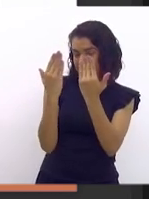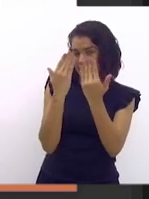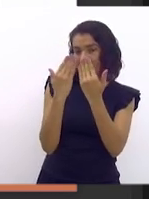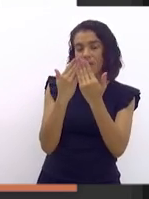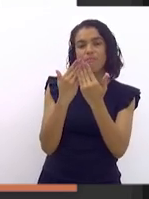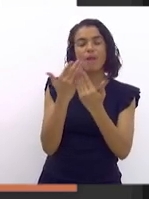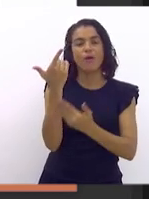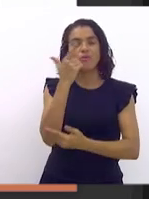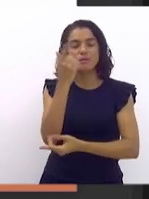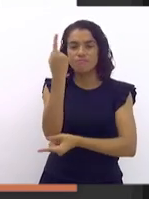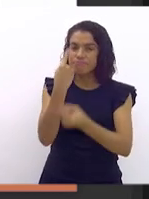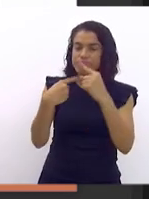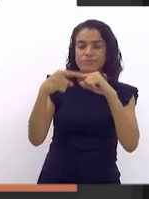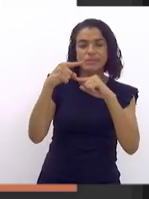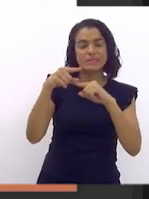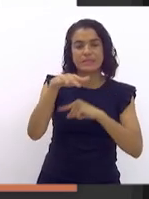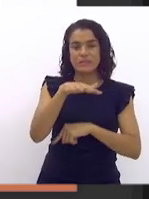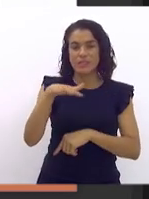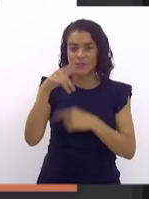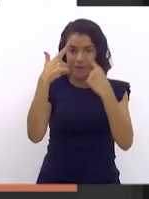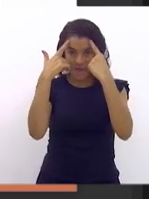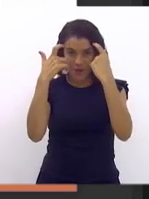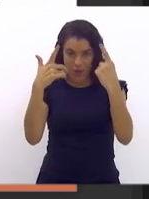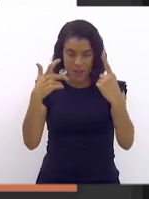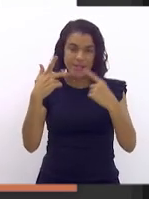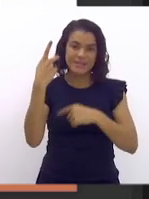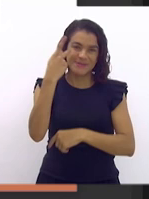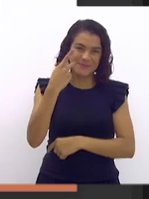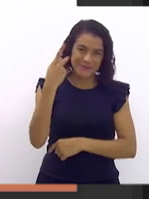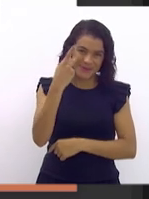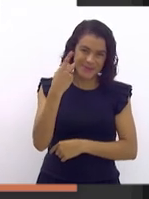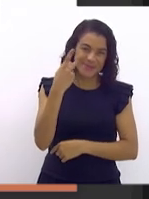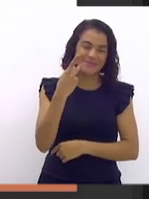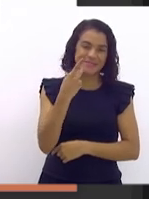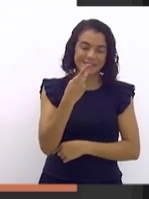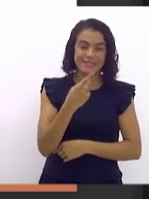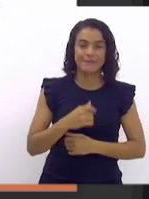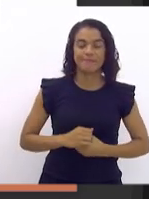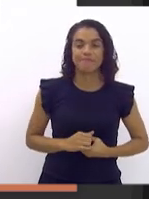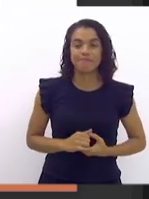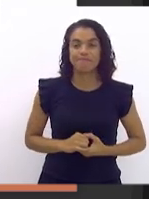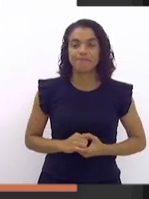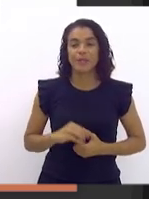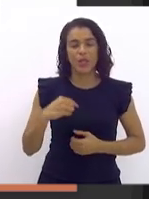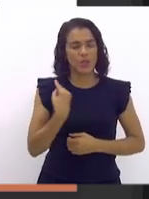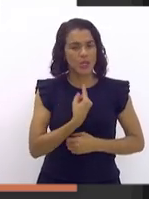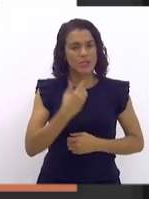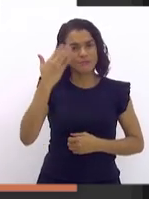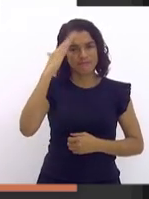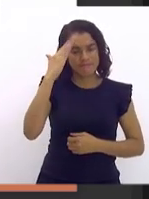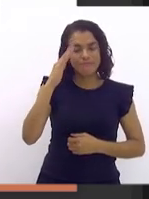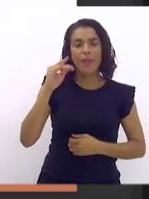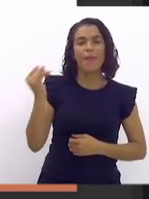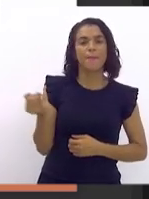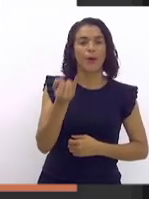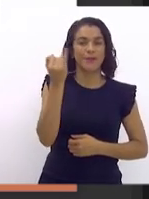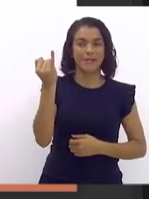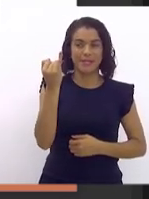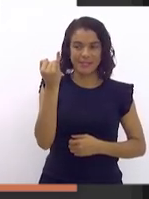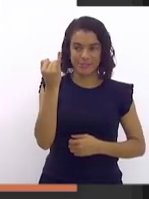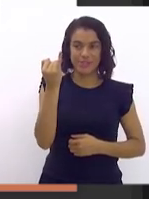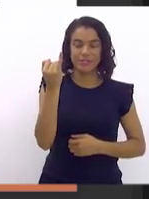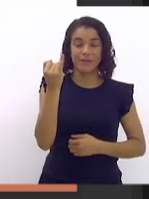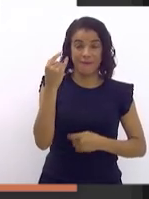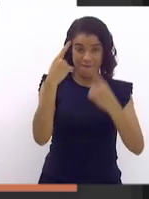enfrentar situações de violência que elas enfrentam, né, cotidianamente na sua vida política. A gente entende que é super importante